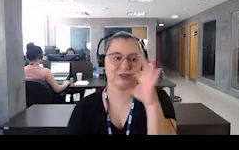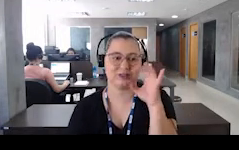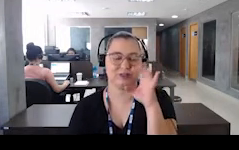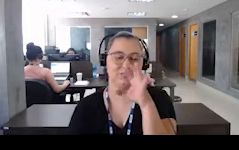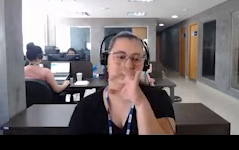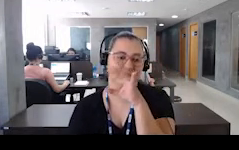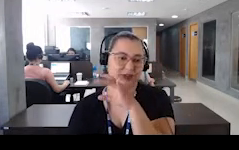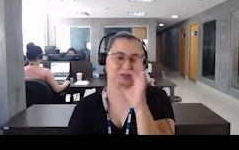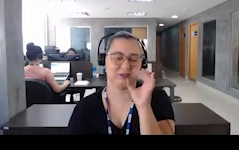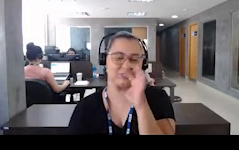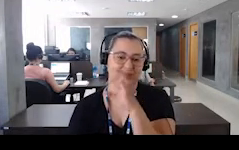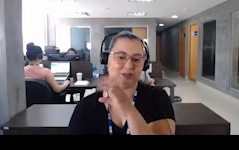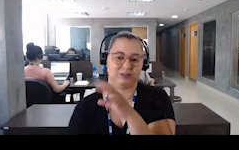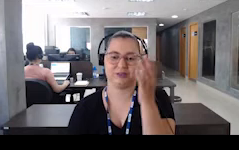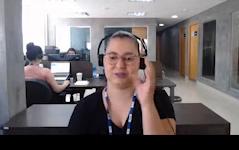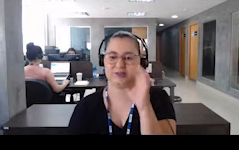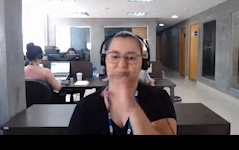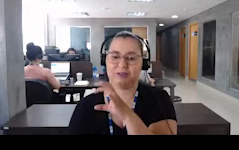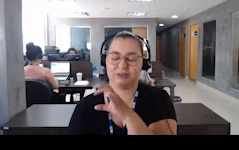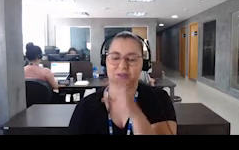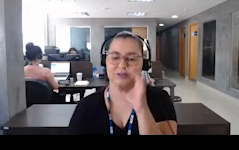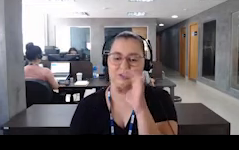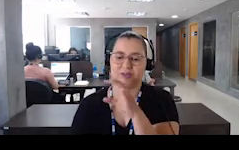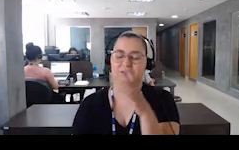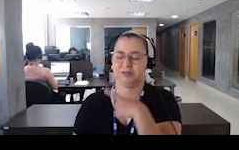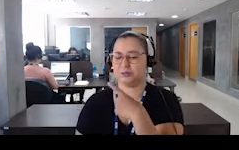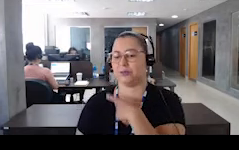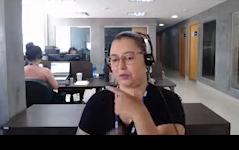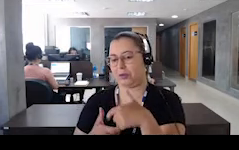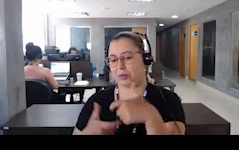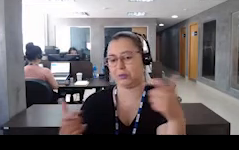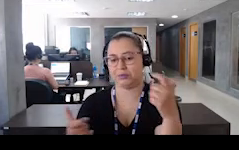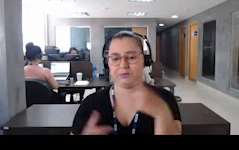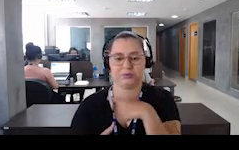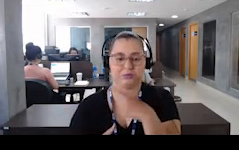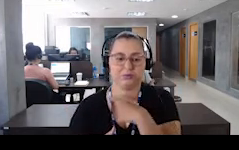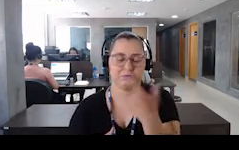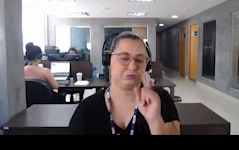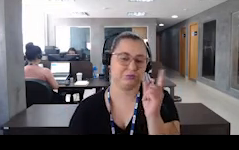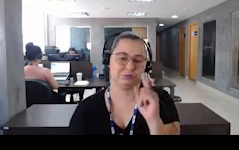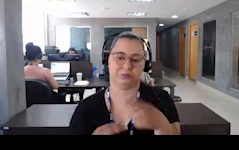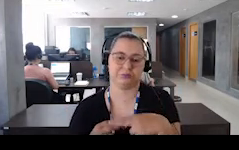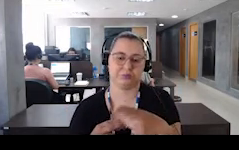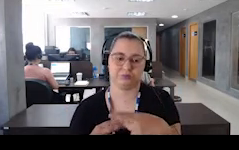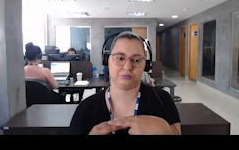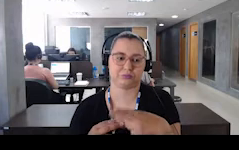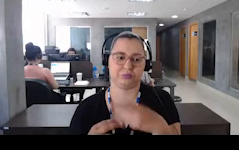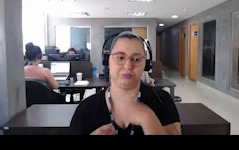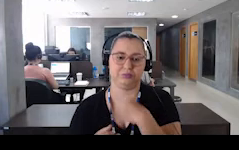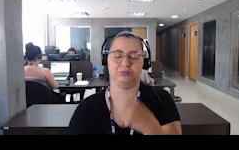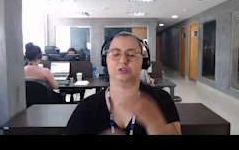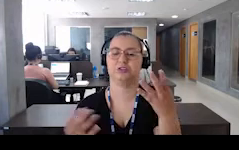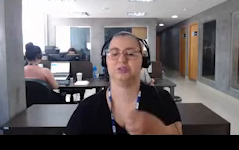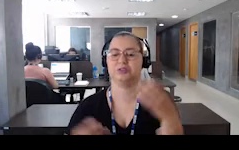está ligada, certo? Então, essa é a lâmpada incandescente, que acabou deixando de ser utilizada porque ela aquecia demais, né? Ela,